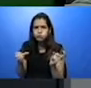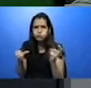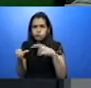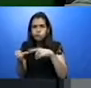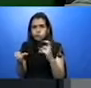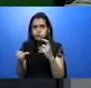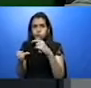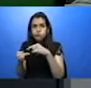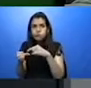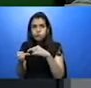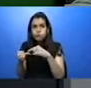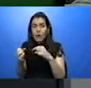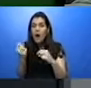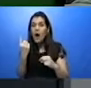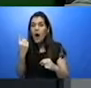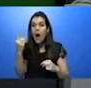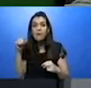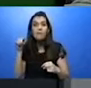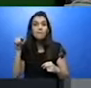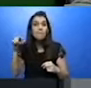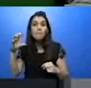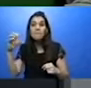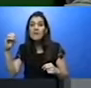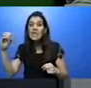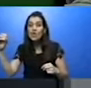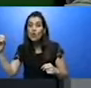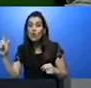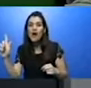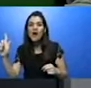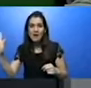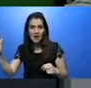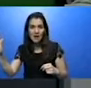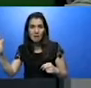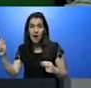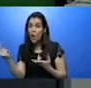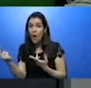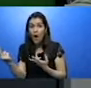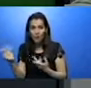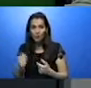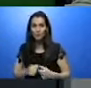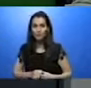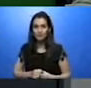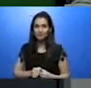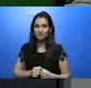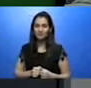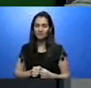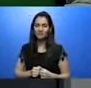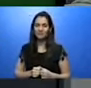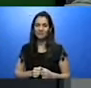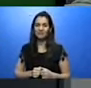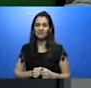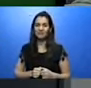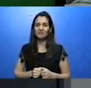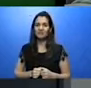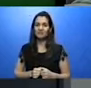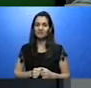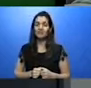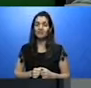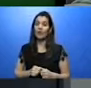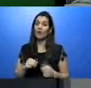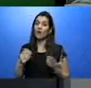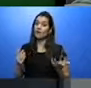algum exercício 1000 gramas, é a mesma coisa do que 1 quilograma, tá bom? Então, vamos lá. Ou